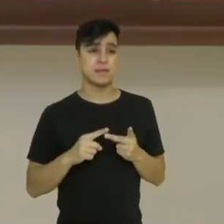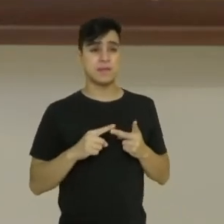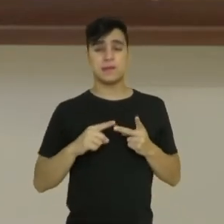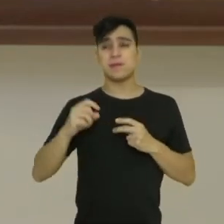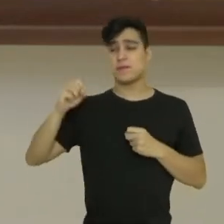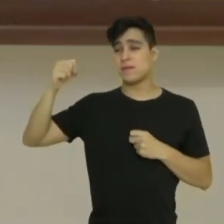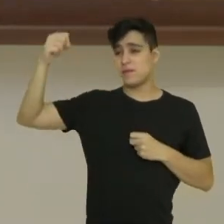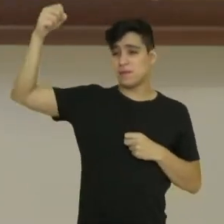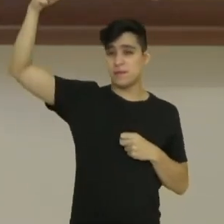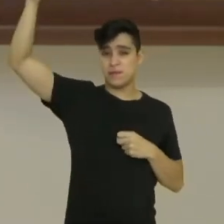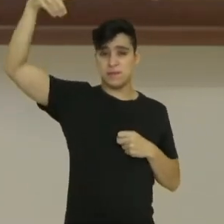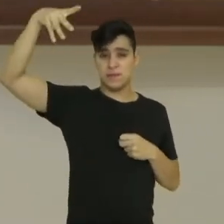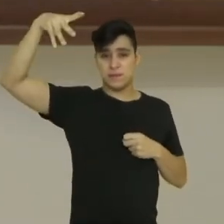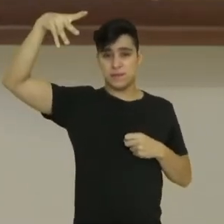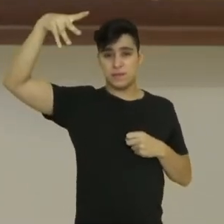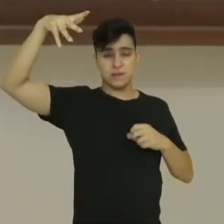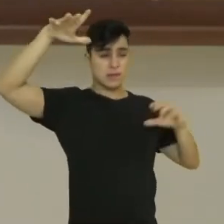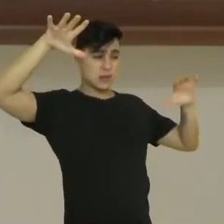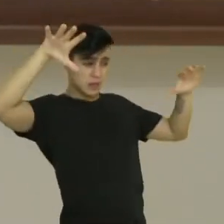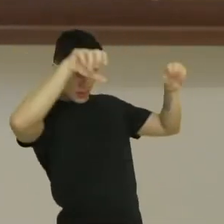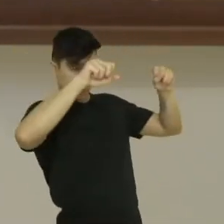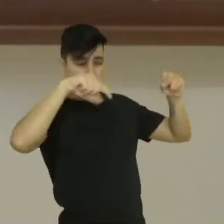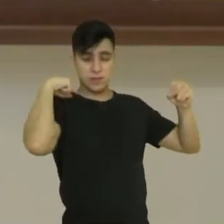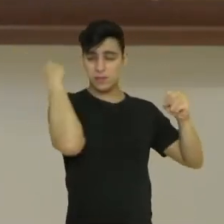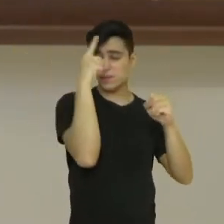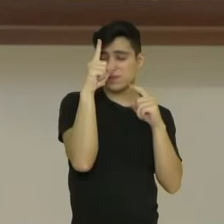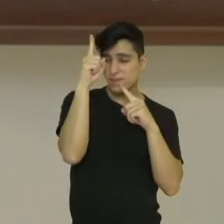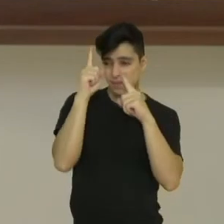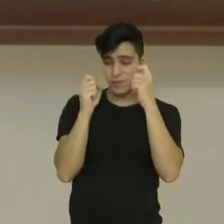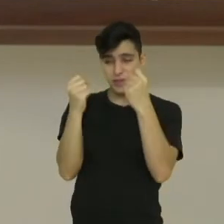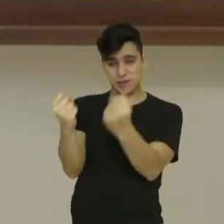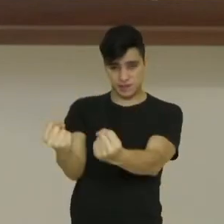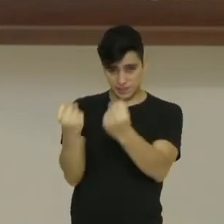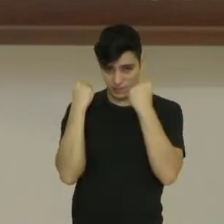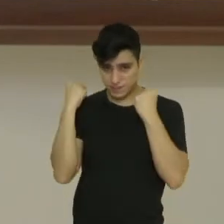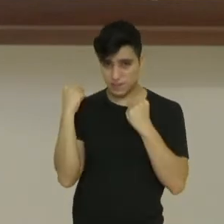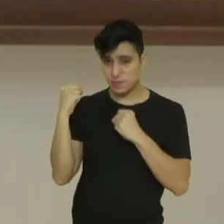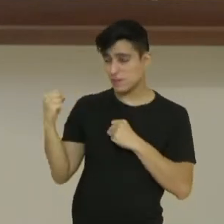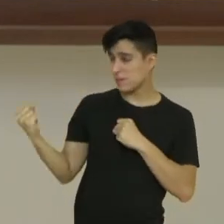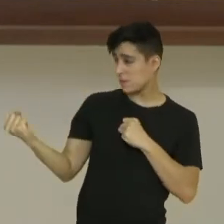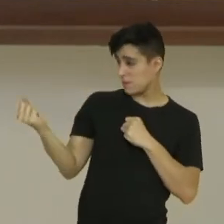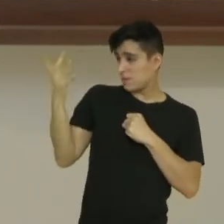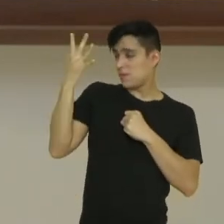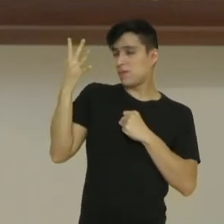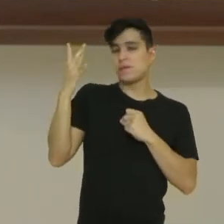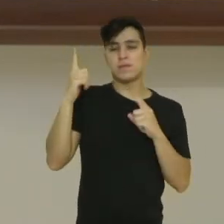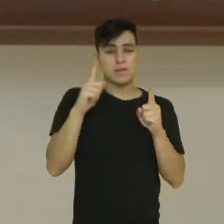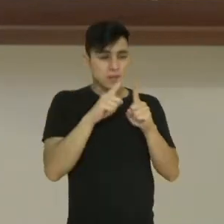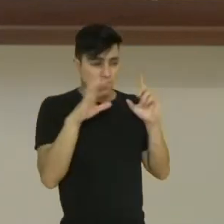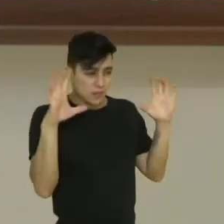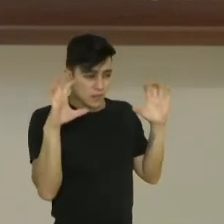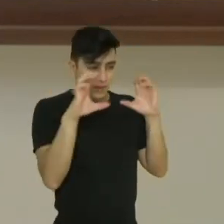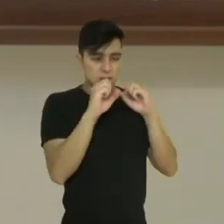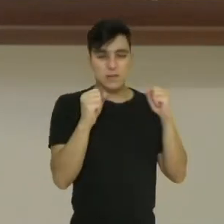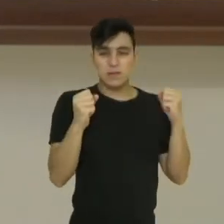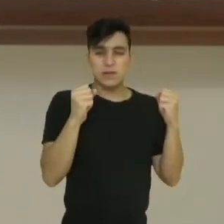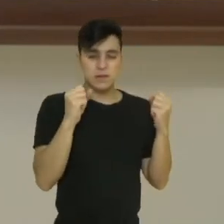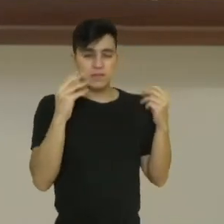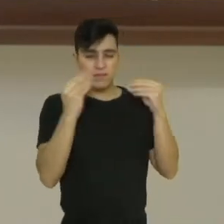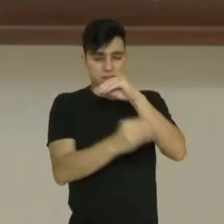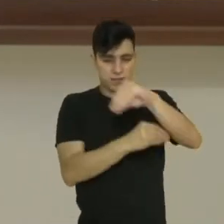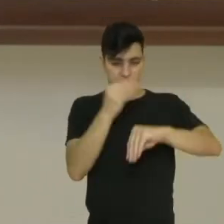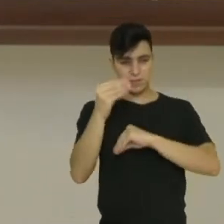quê? Para que a expressão da pessoa ficasse mais evidenciada. Então uma luz muito forte e a sombra logo em seguida. E nós temos o que